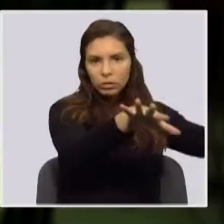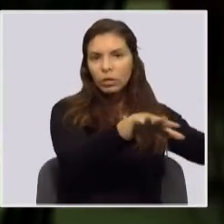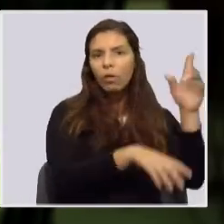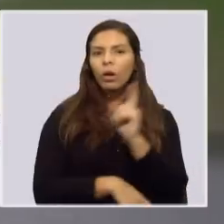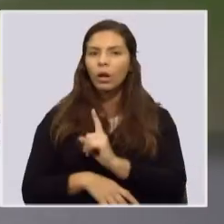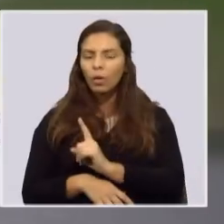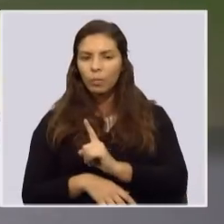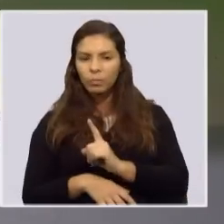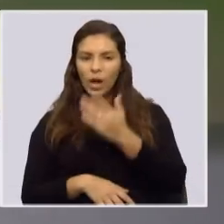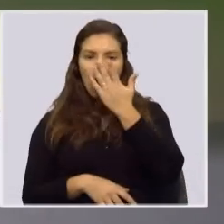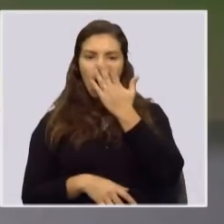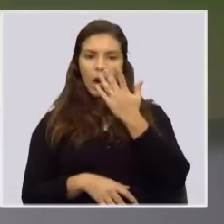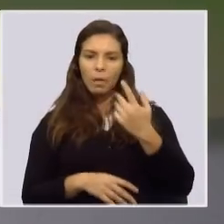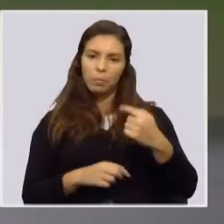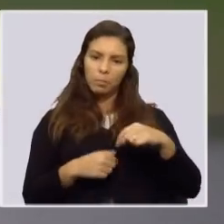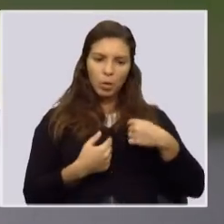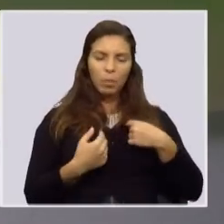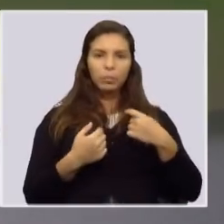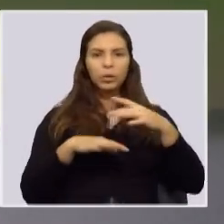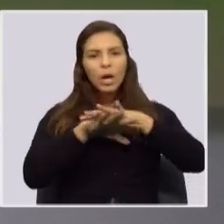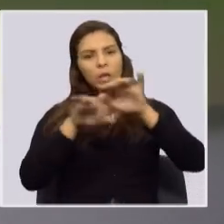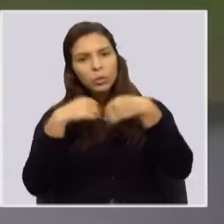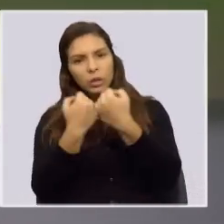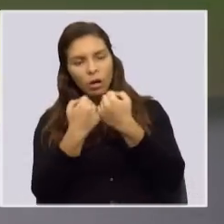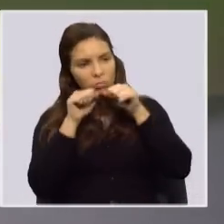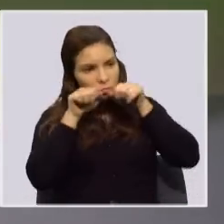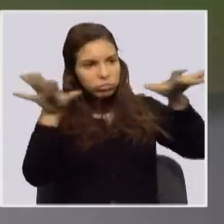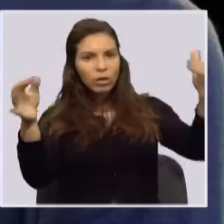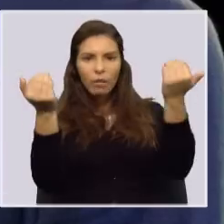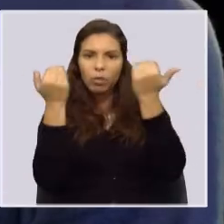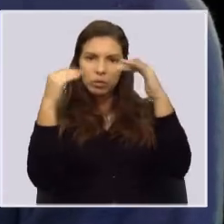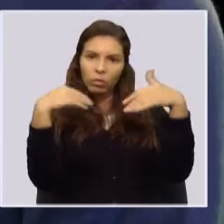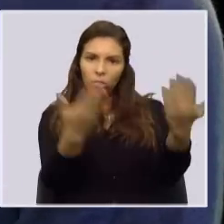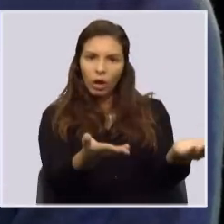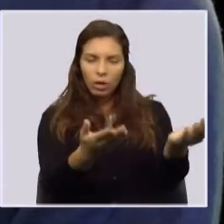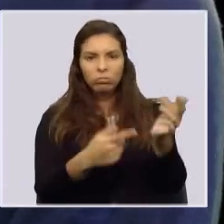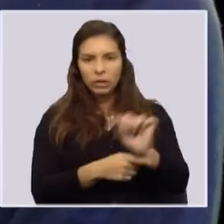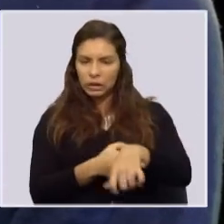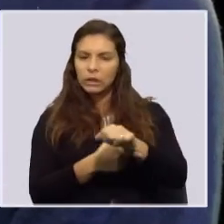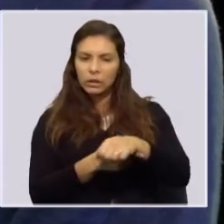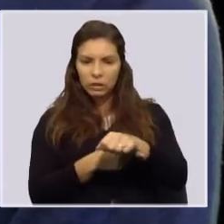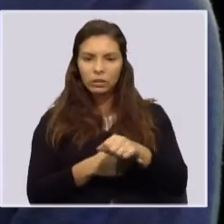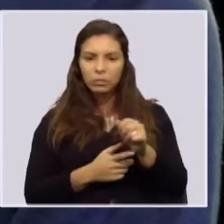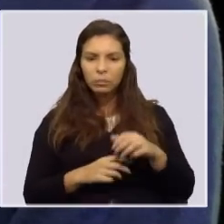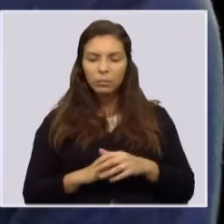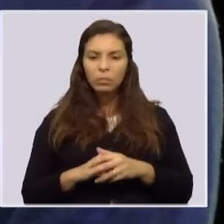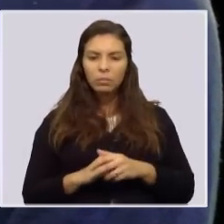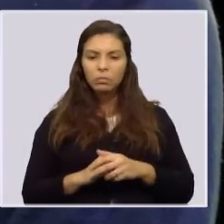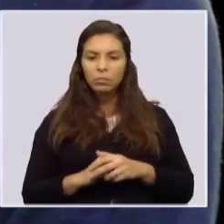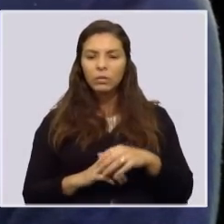informar? Claro. Usas as tuas contas pessoais para isso? Todos os dias. Todos os dias. Sempre que acho